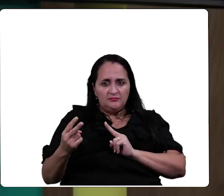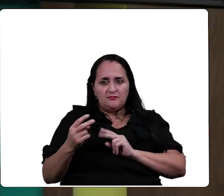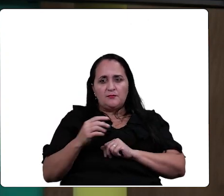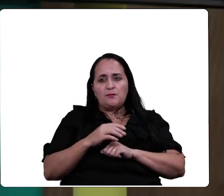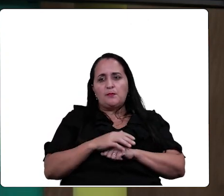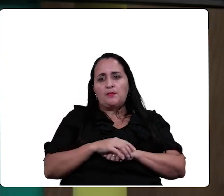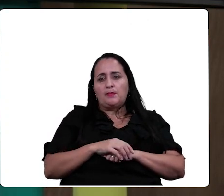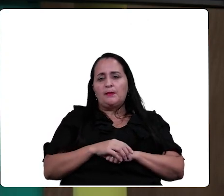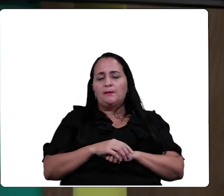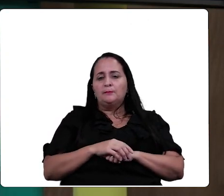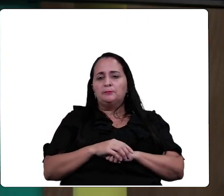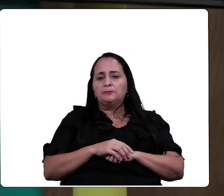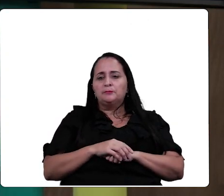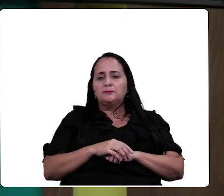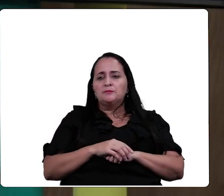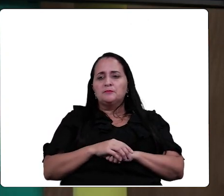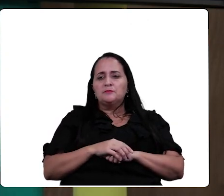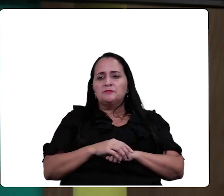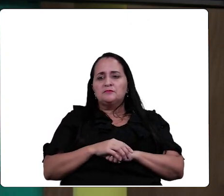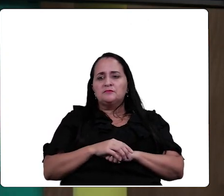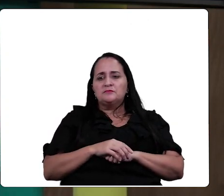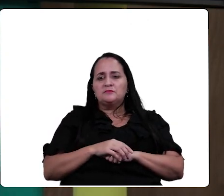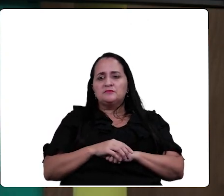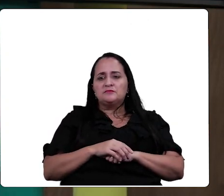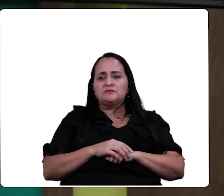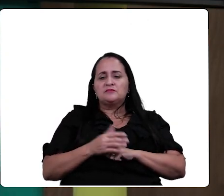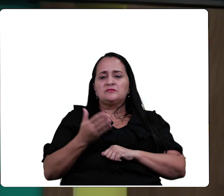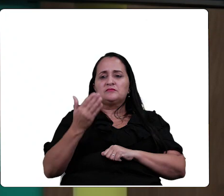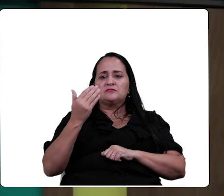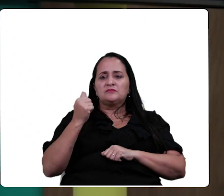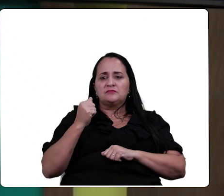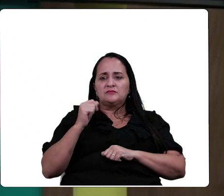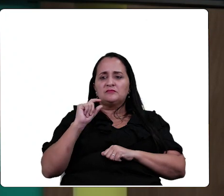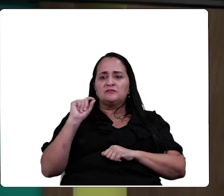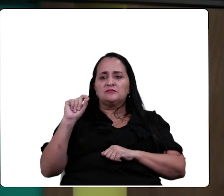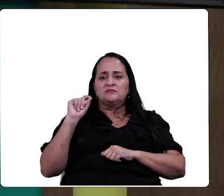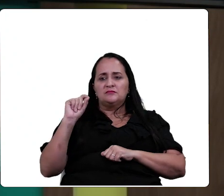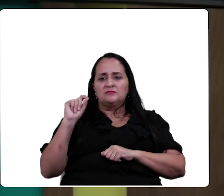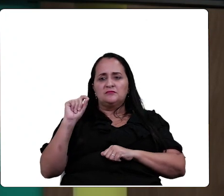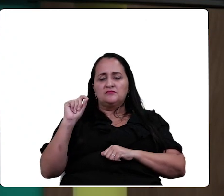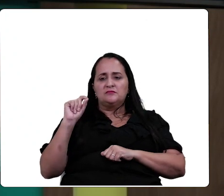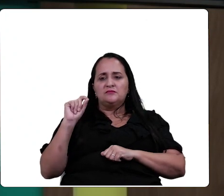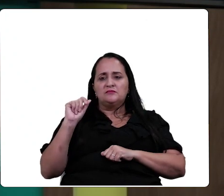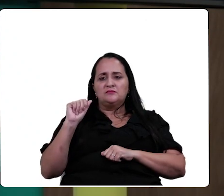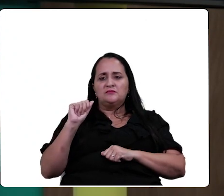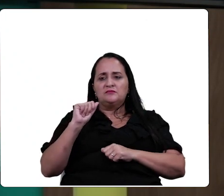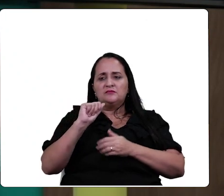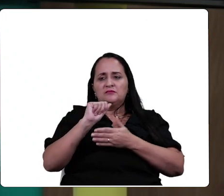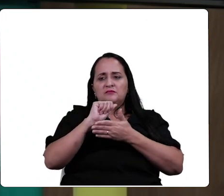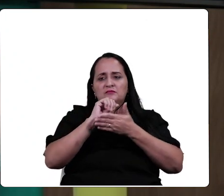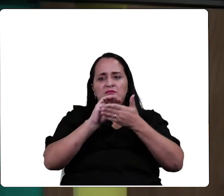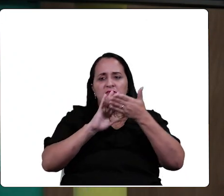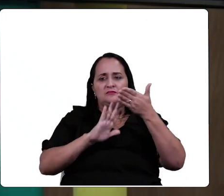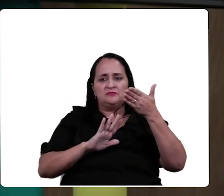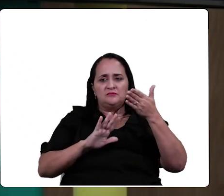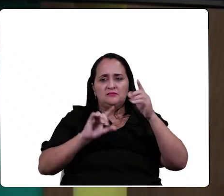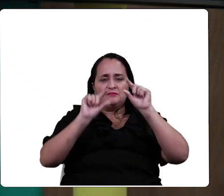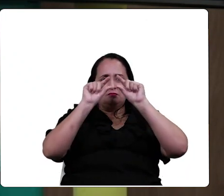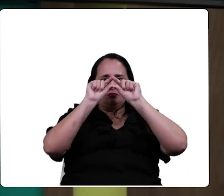certo? Pois bem, vamos à leitura da consigna da atividade, tá? A leitura